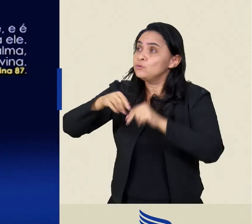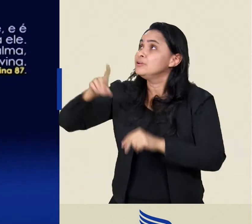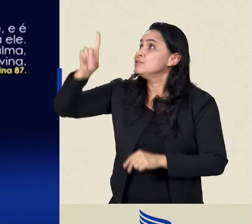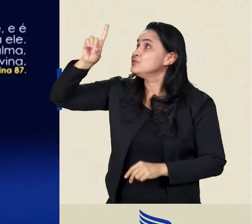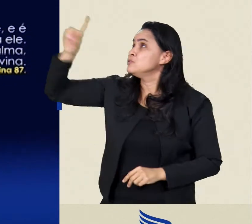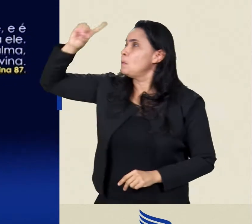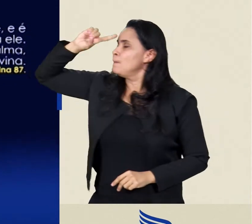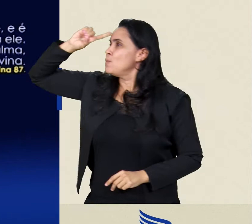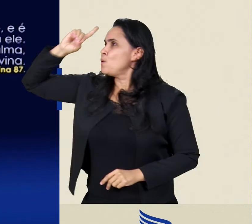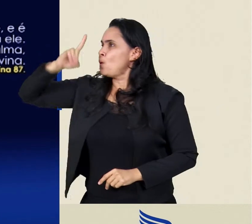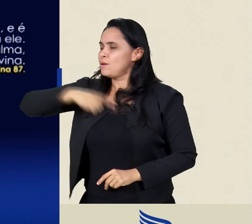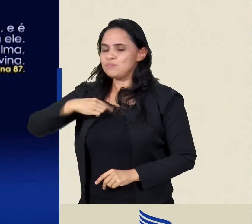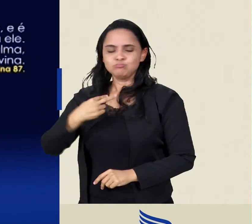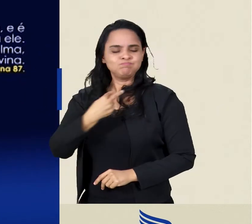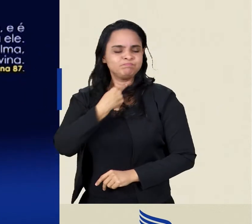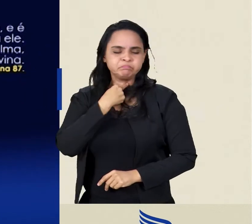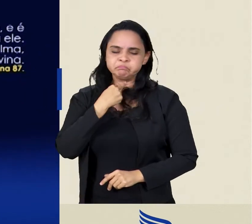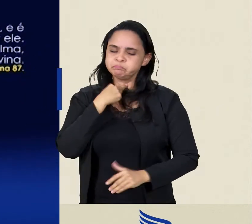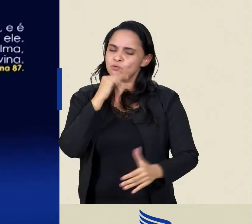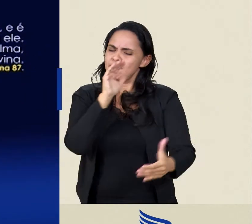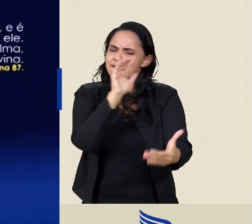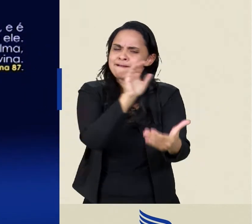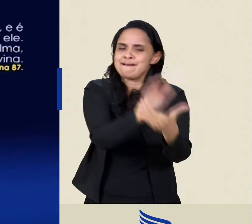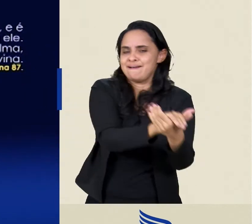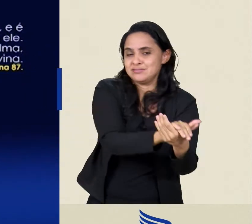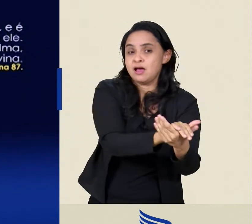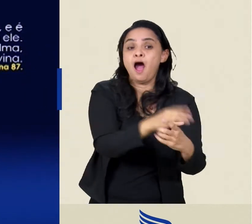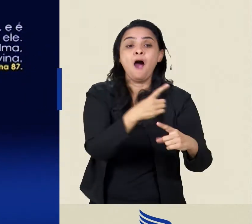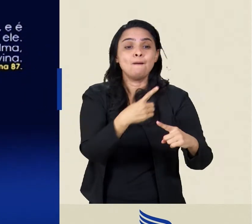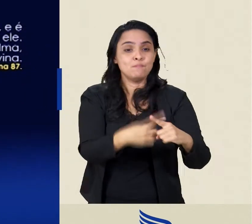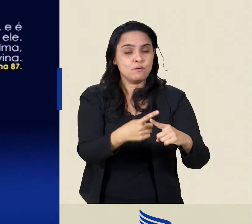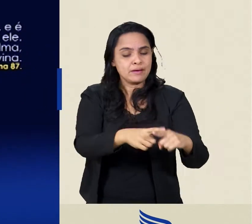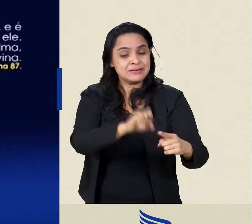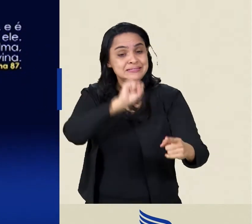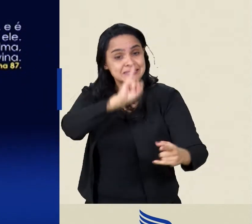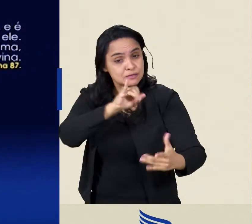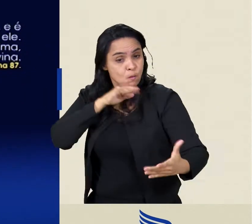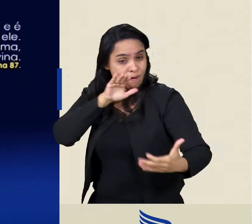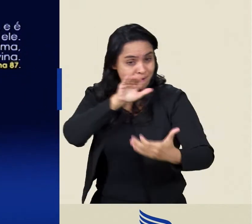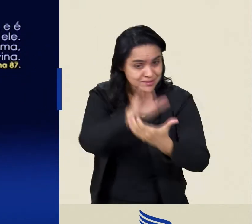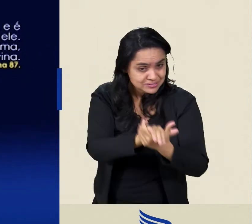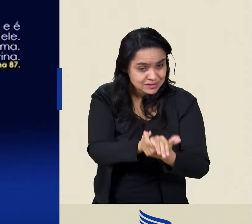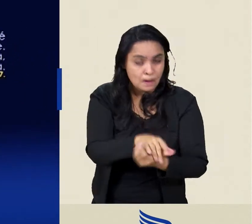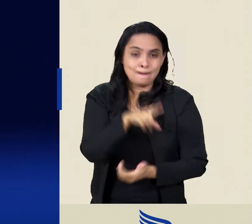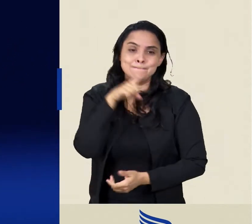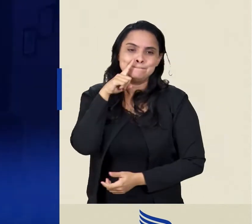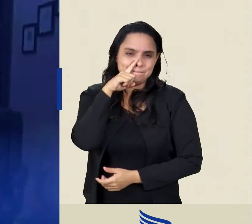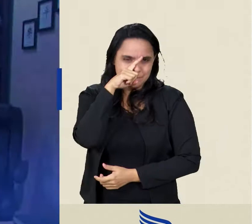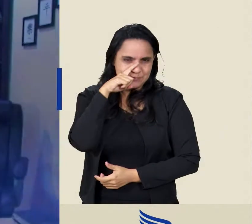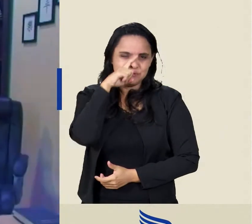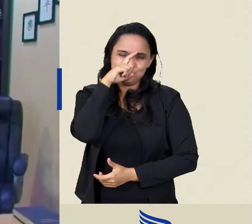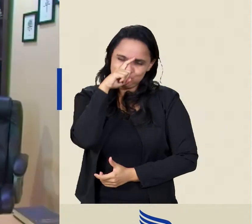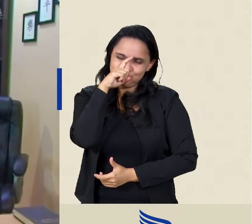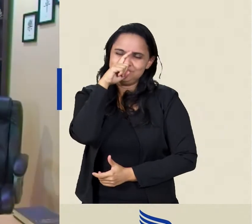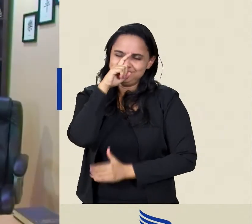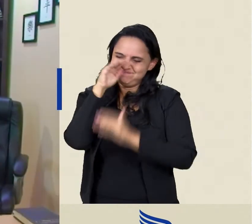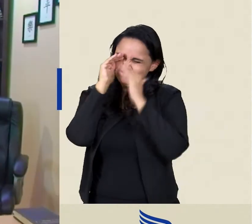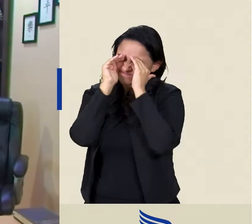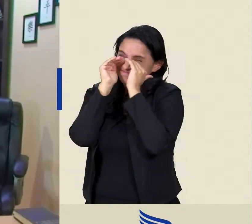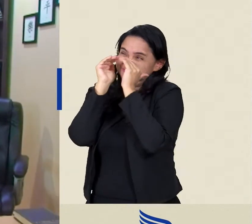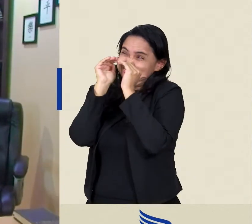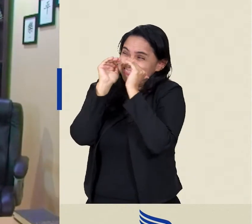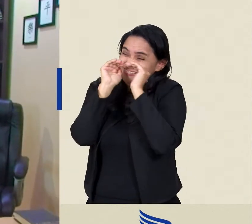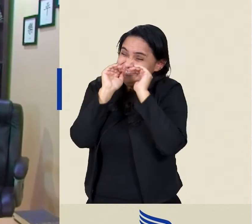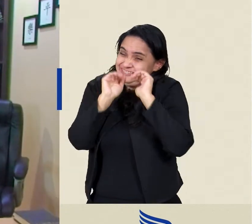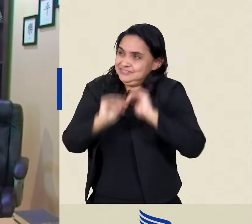ele. Não pode, sem perigo para sua alma, desrespeitar esta ordem divina. Apesar de